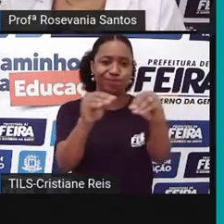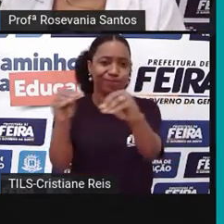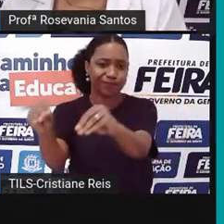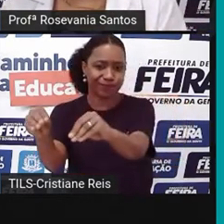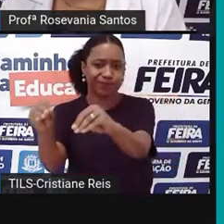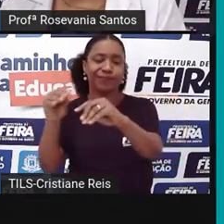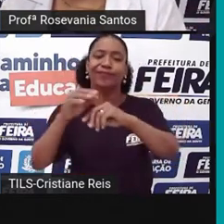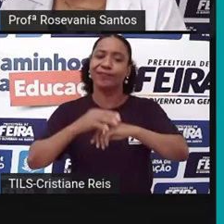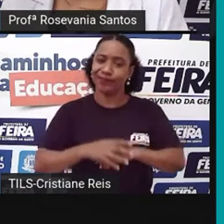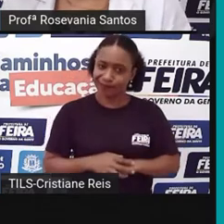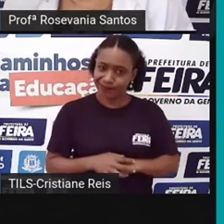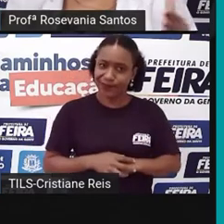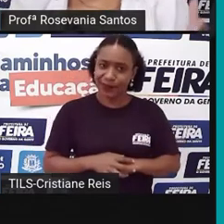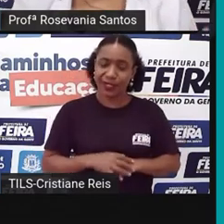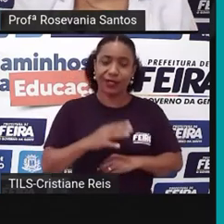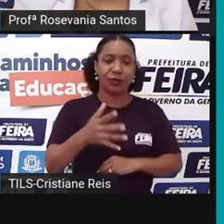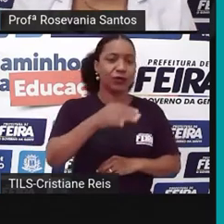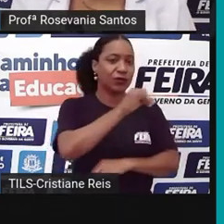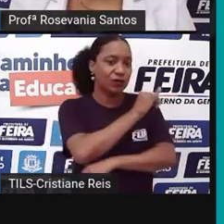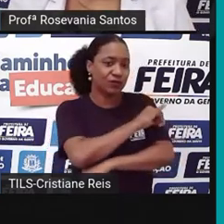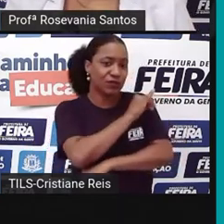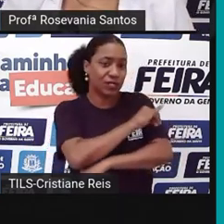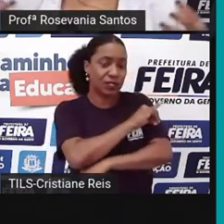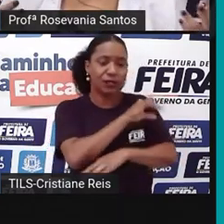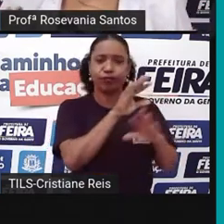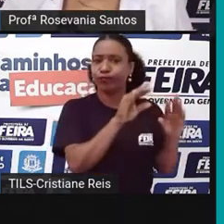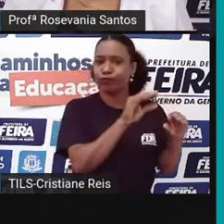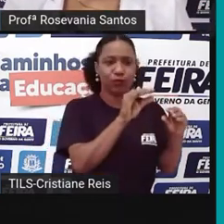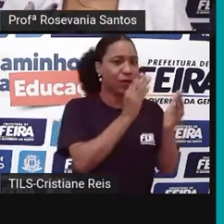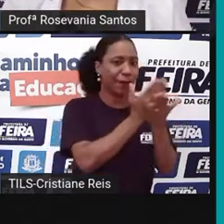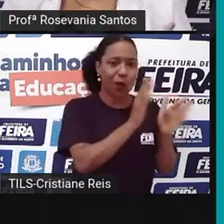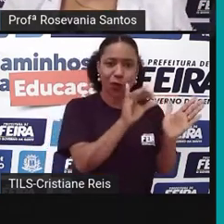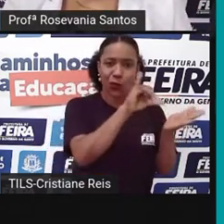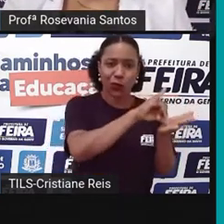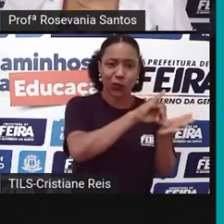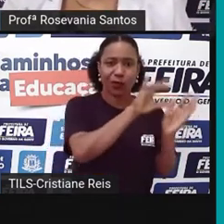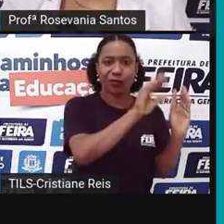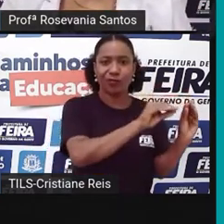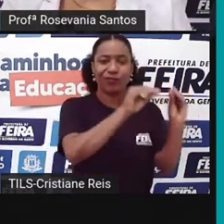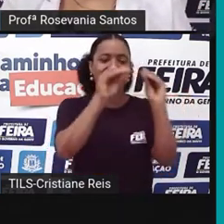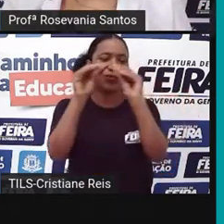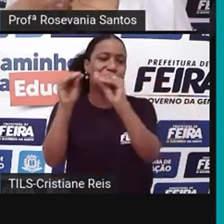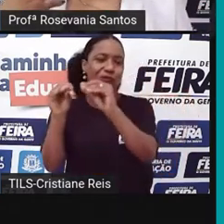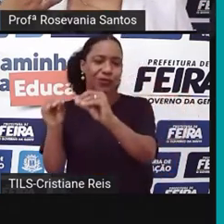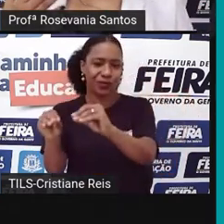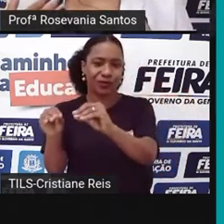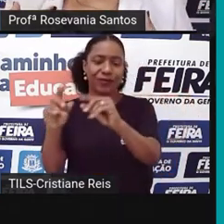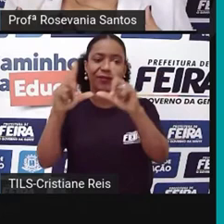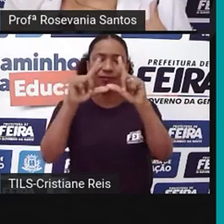foi a saída da capital do Rio de Janeiro para Brasília. A partir do momento, né, que foi para Brasília,